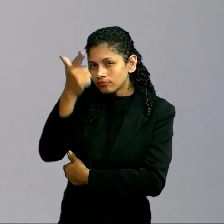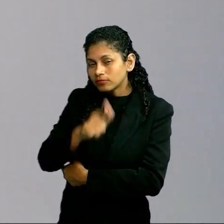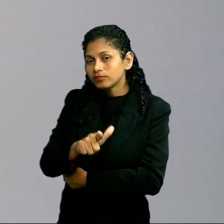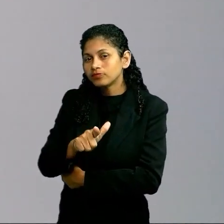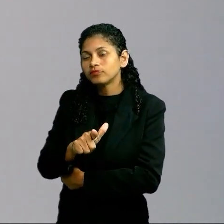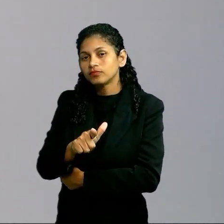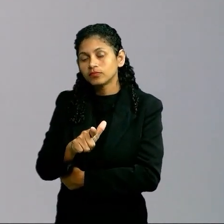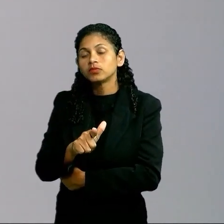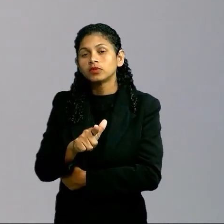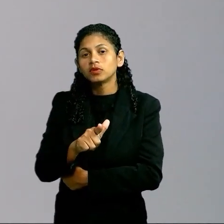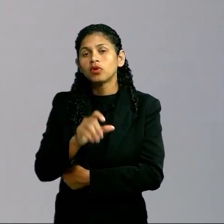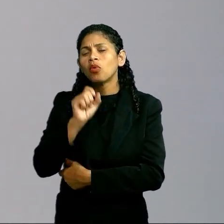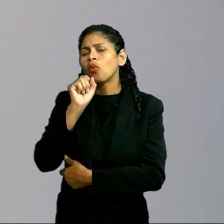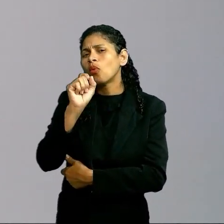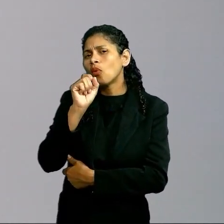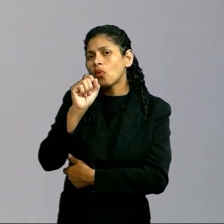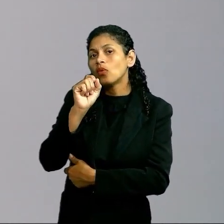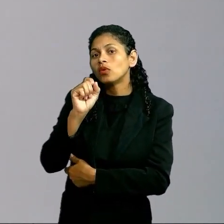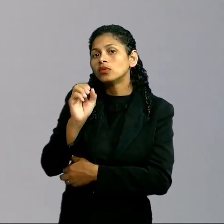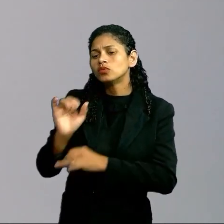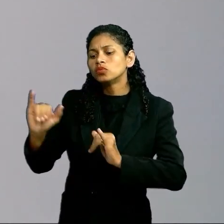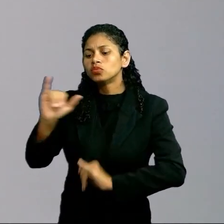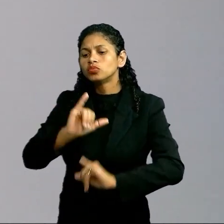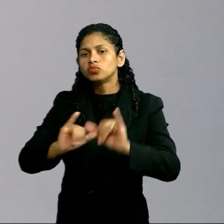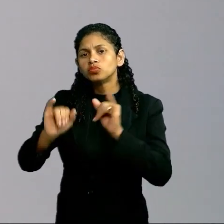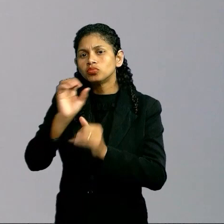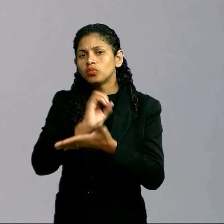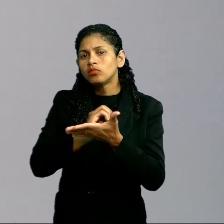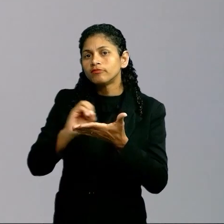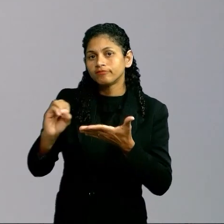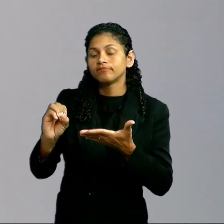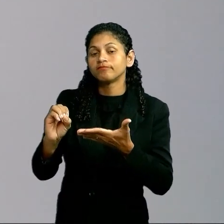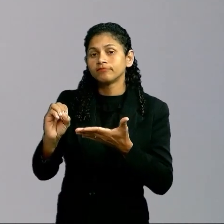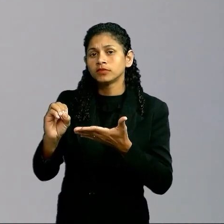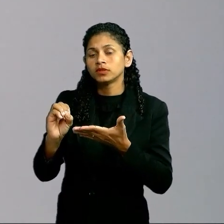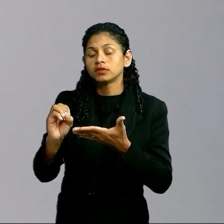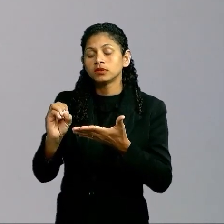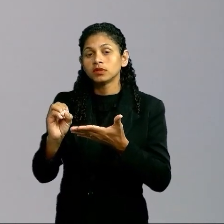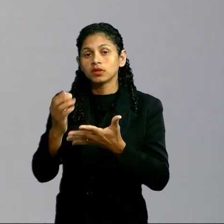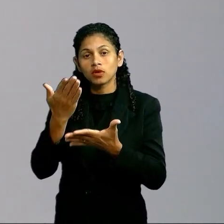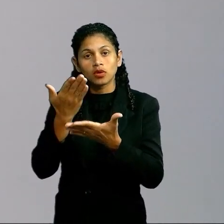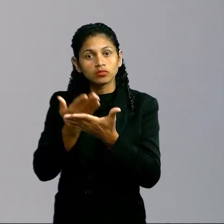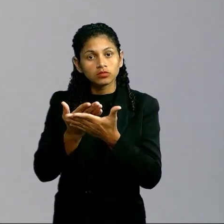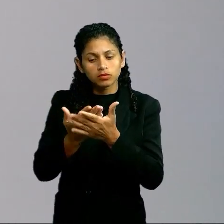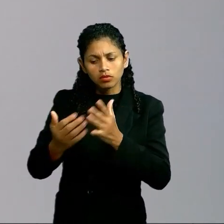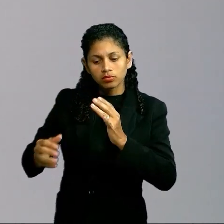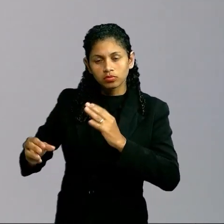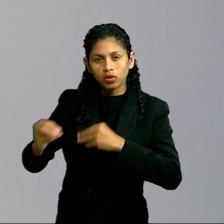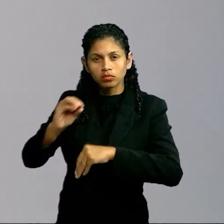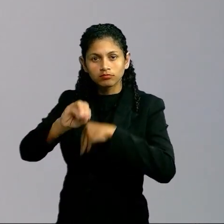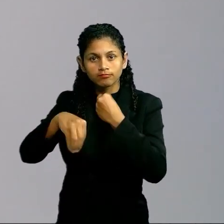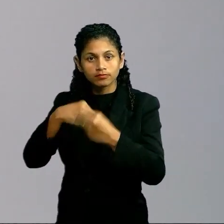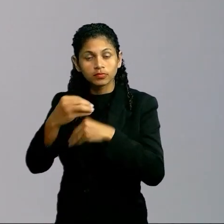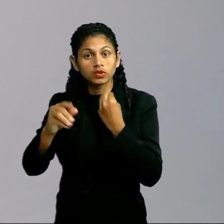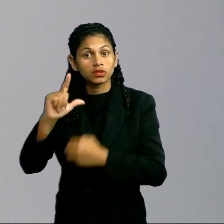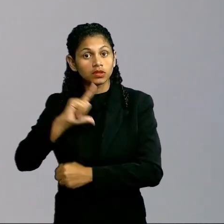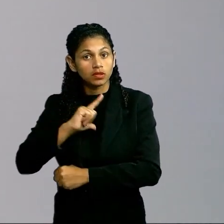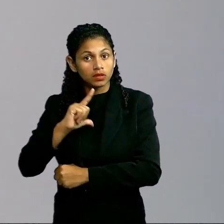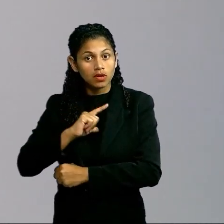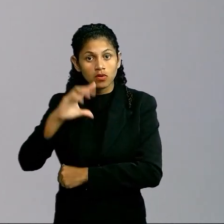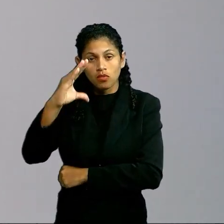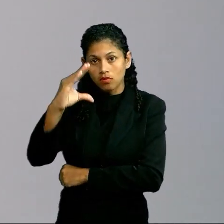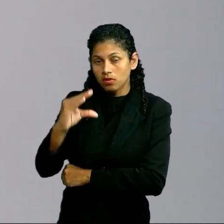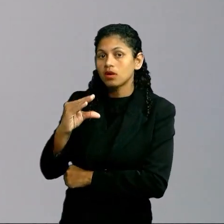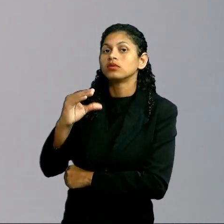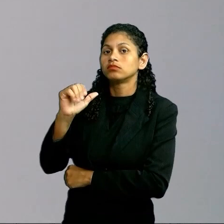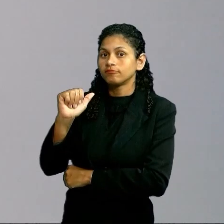orgânica é a parte da química que ela vai se preocupar com o estudo das substâncias, dos compostos que têm o átomo de carbono na sua